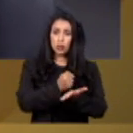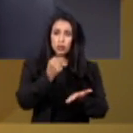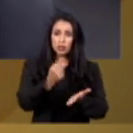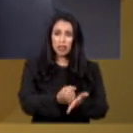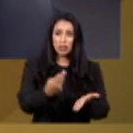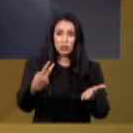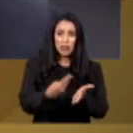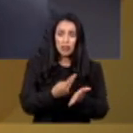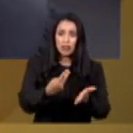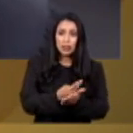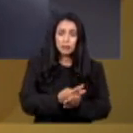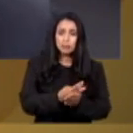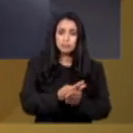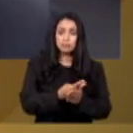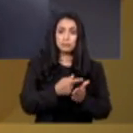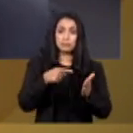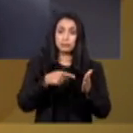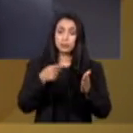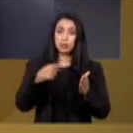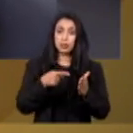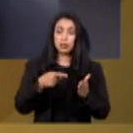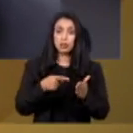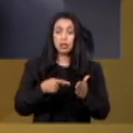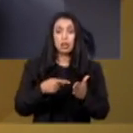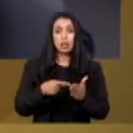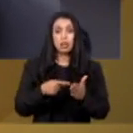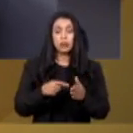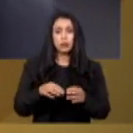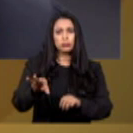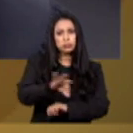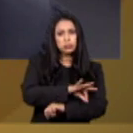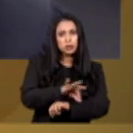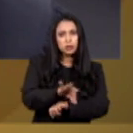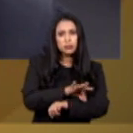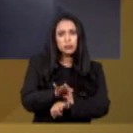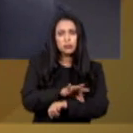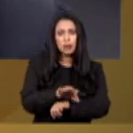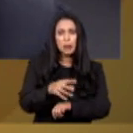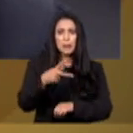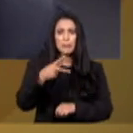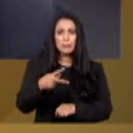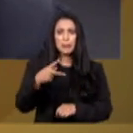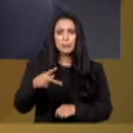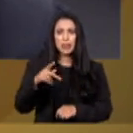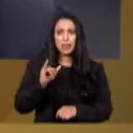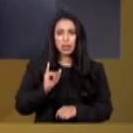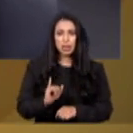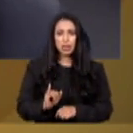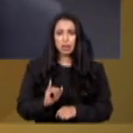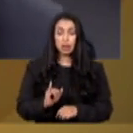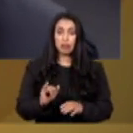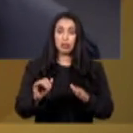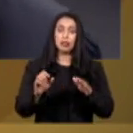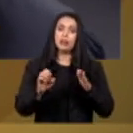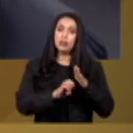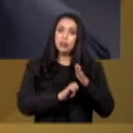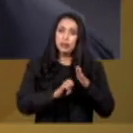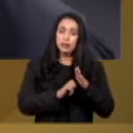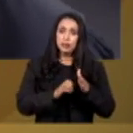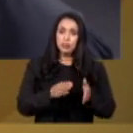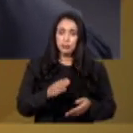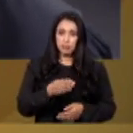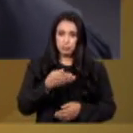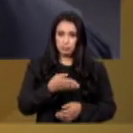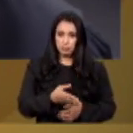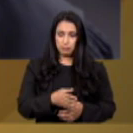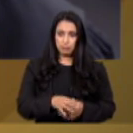para implantação da central de desenvolvimento de plantas de utilidades cdp 1 no complexo no